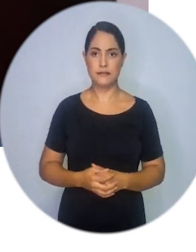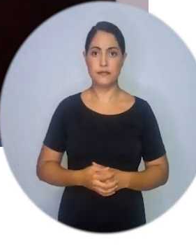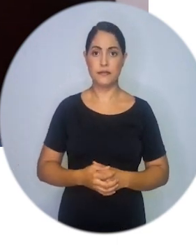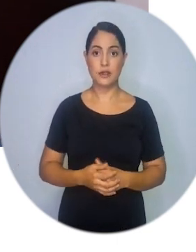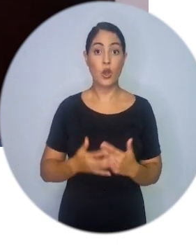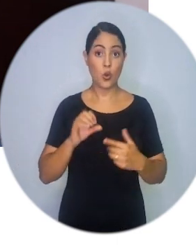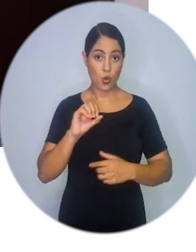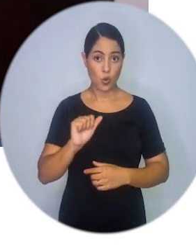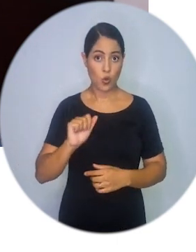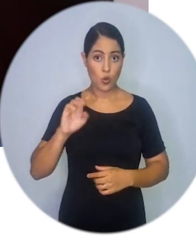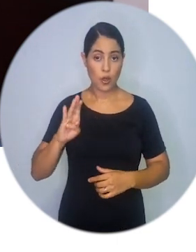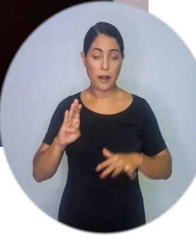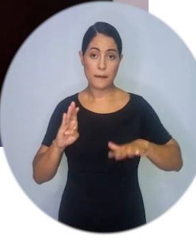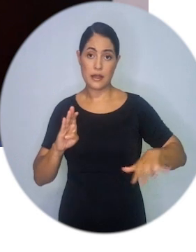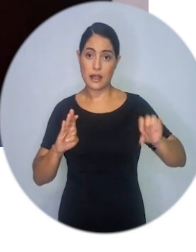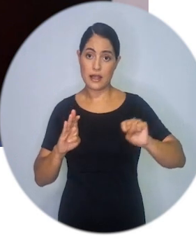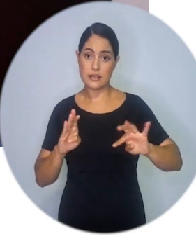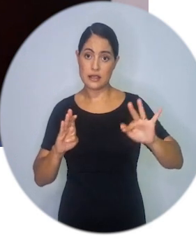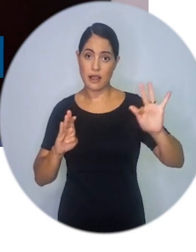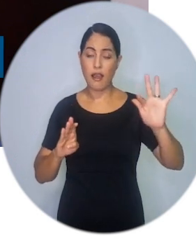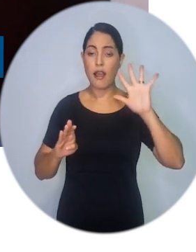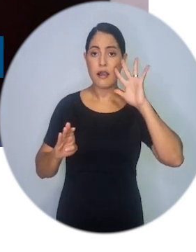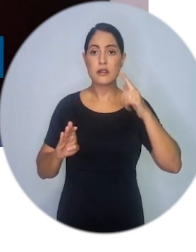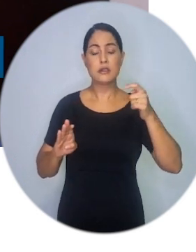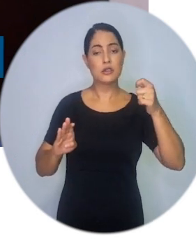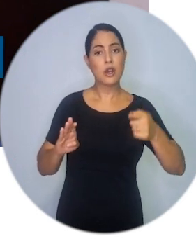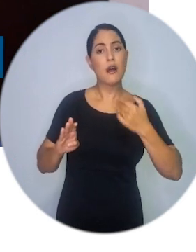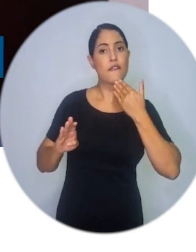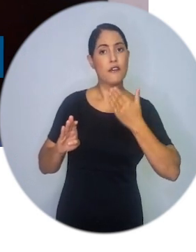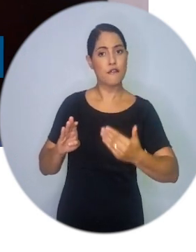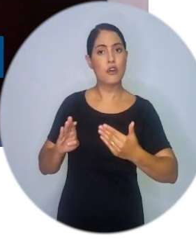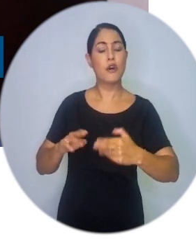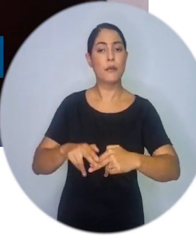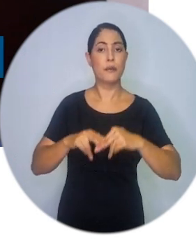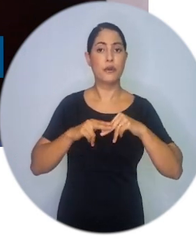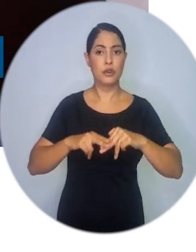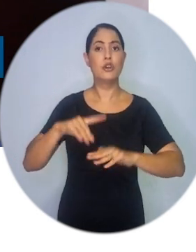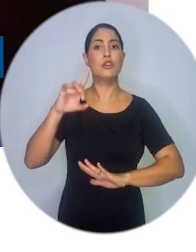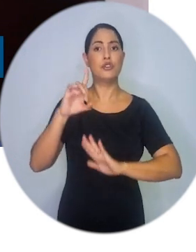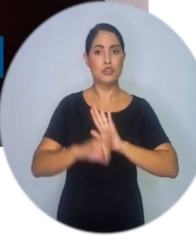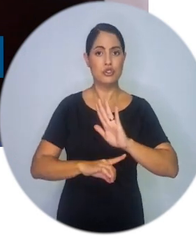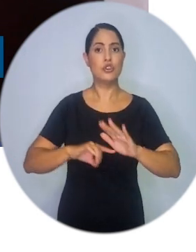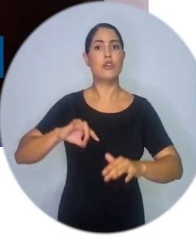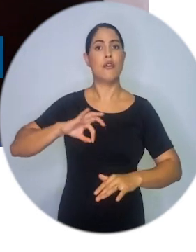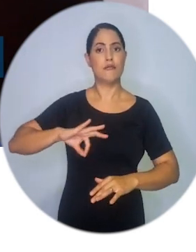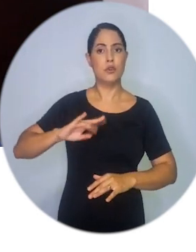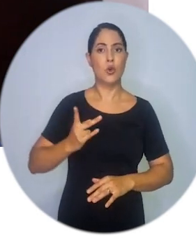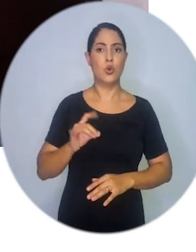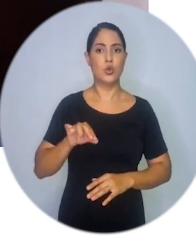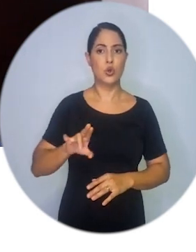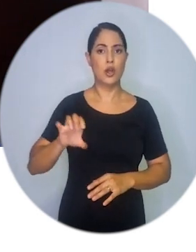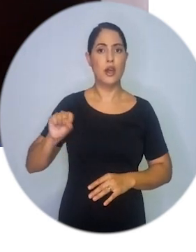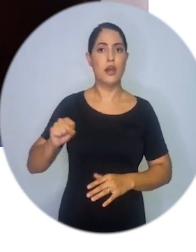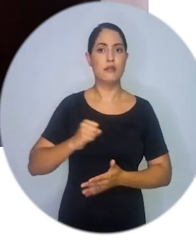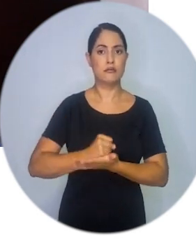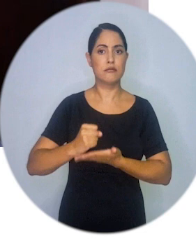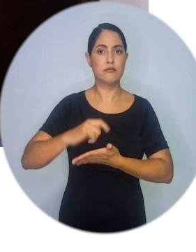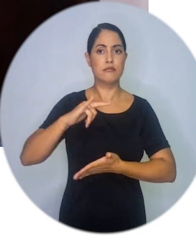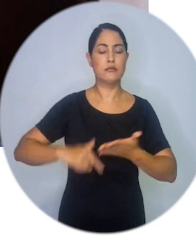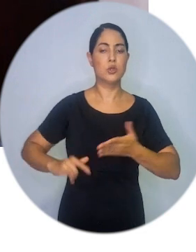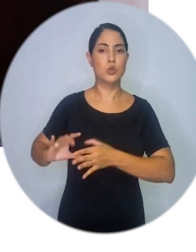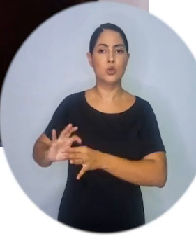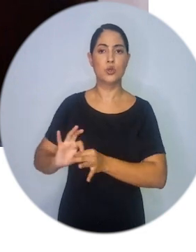A firme atuação da OAB Nacional no STF assegurou o reconhecimento do direito dos advogados de receberem honorários